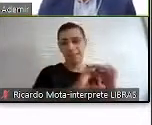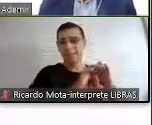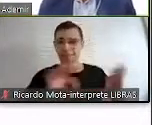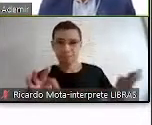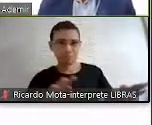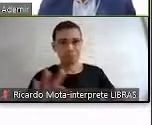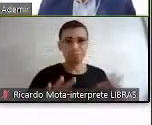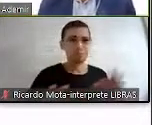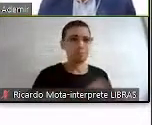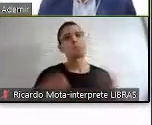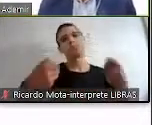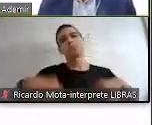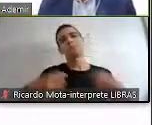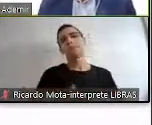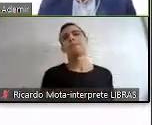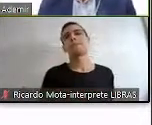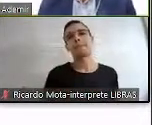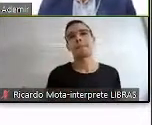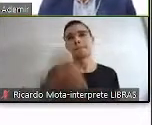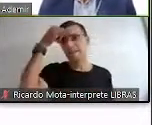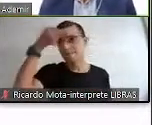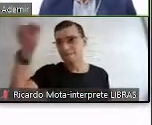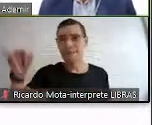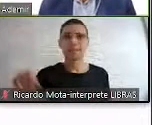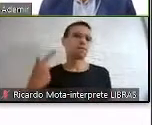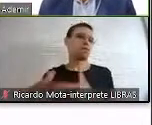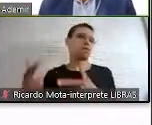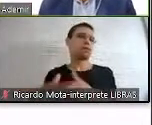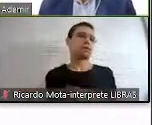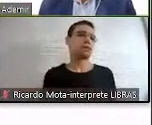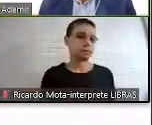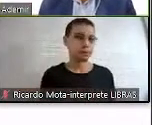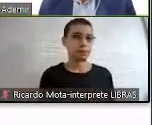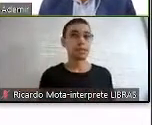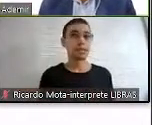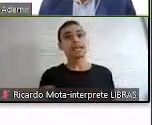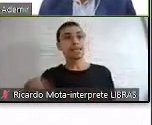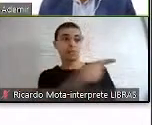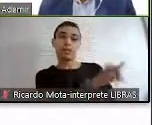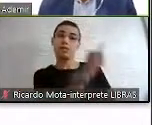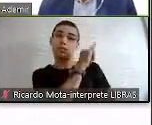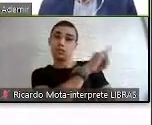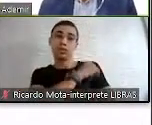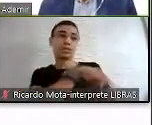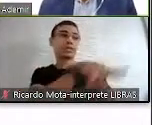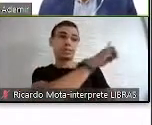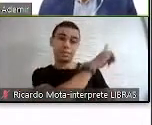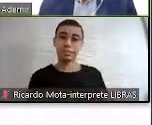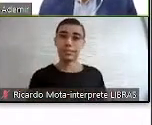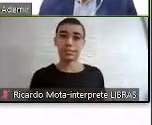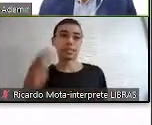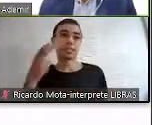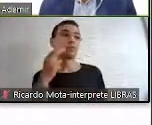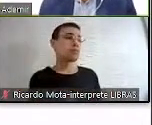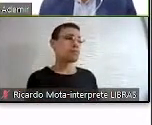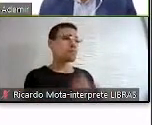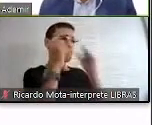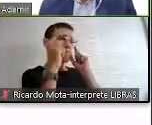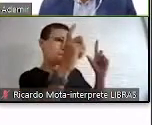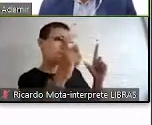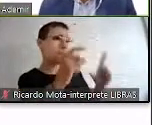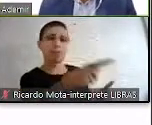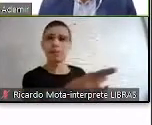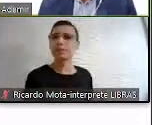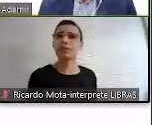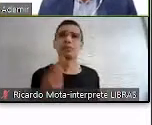causa apurada nesse desabamento do Rio de Janeiro, chamando muita atenção, foram as intervenções